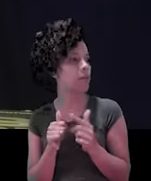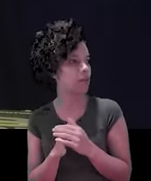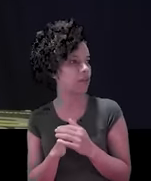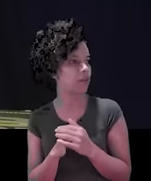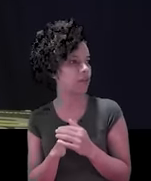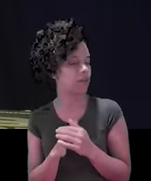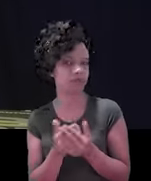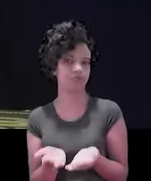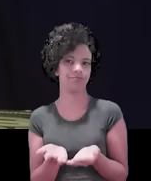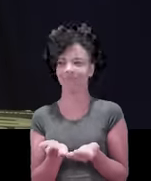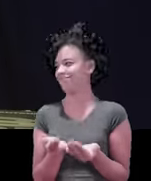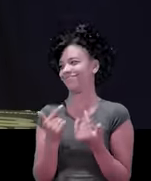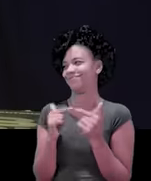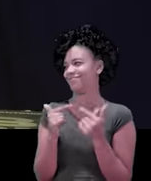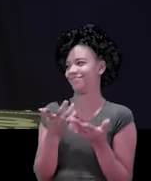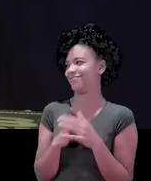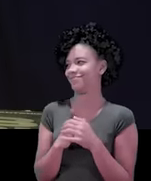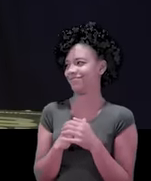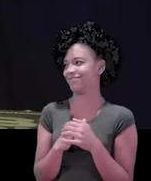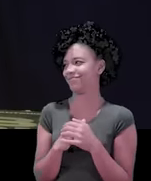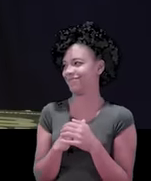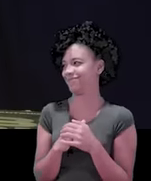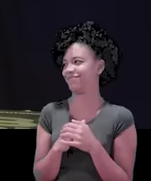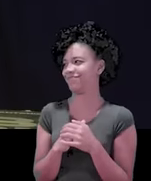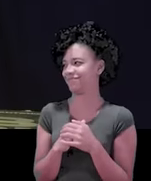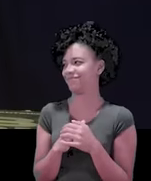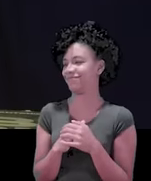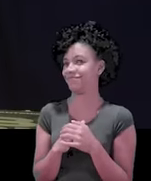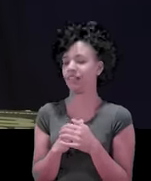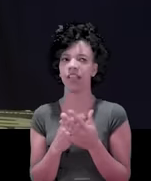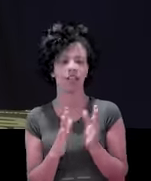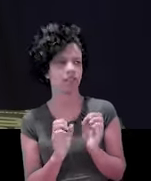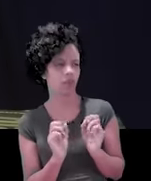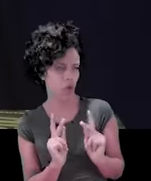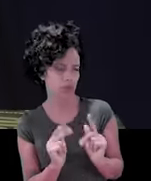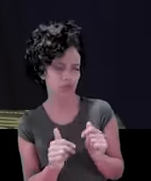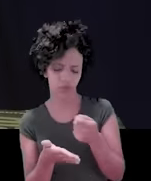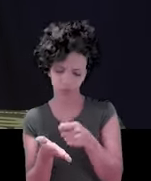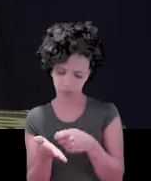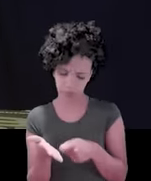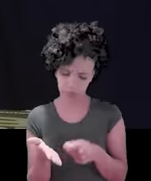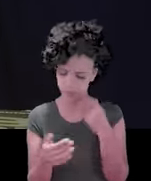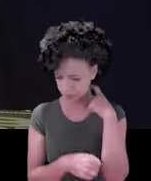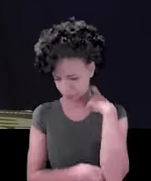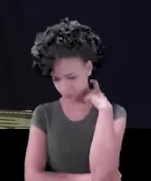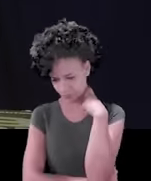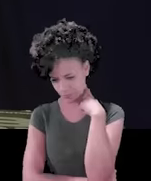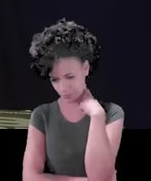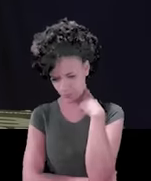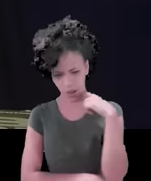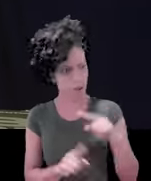né E aí G1 Oi e aí eu falei não tá vou escrever eu